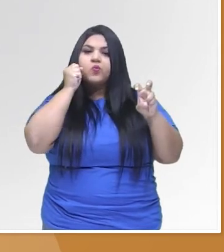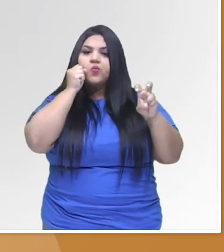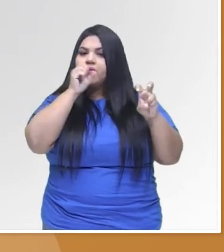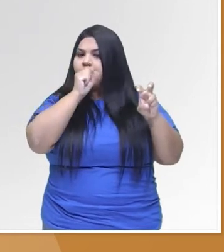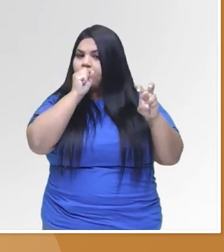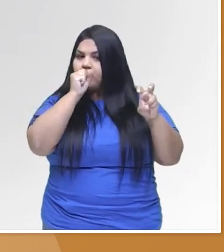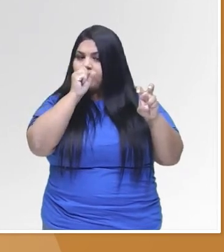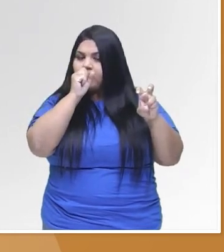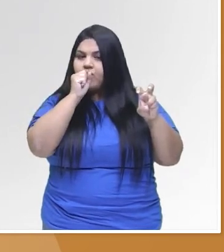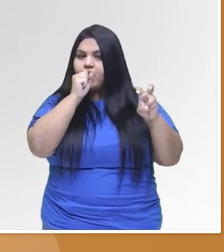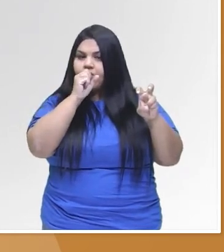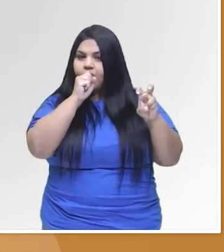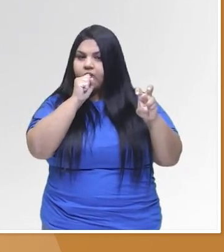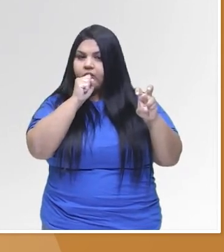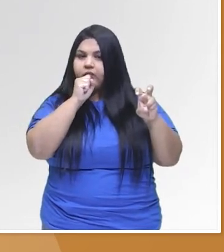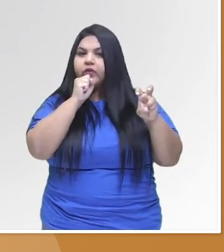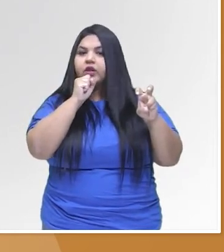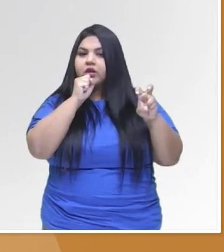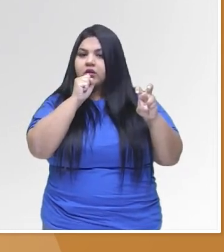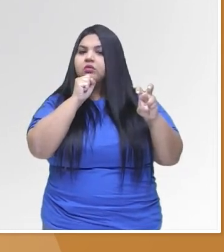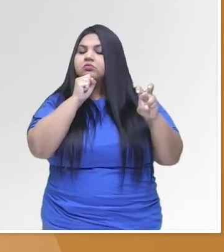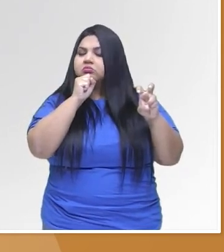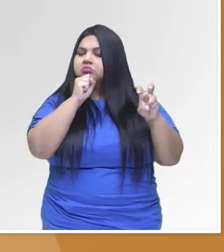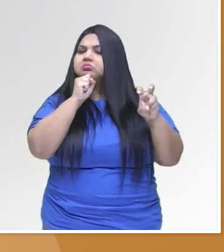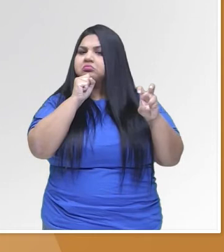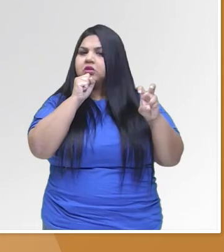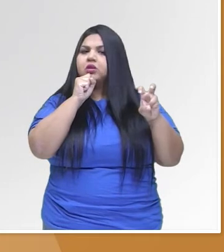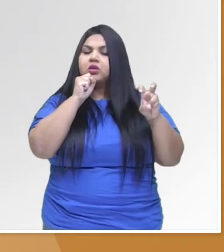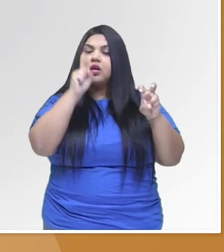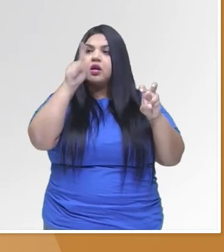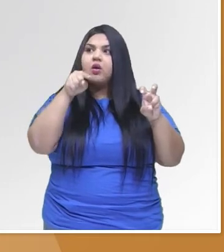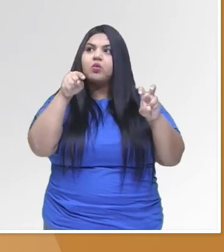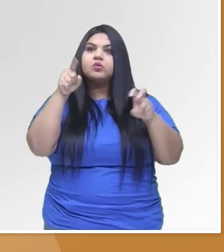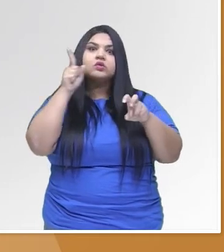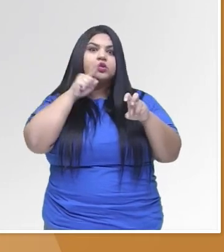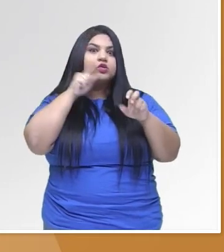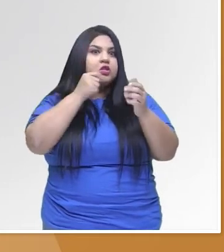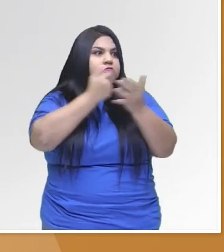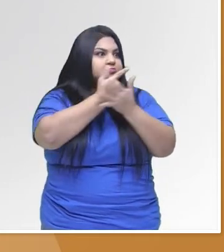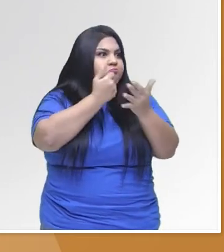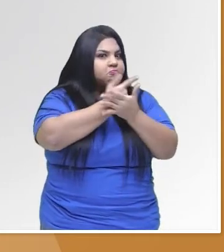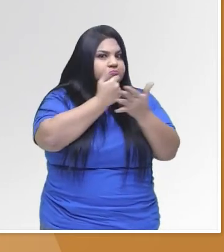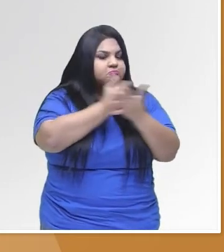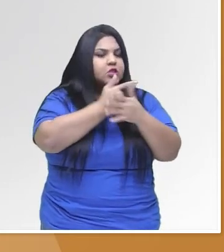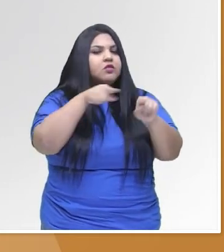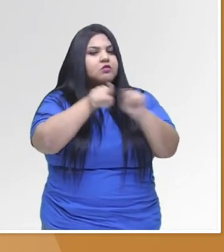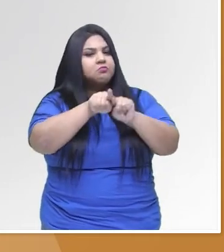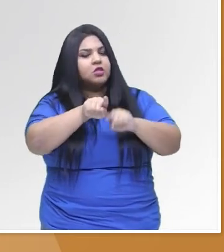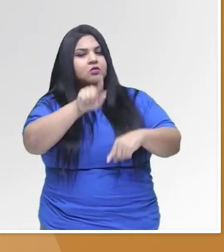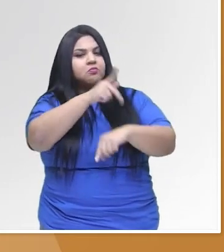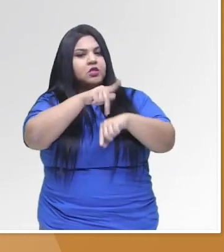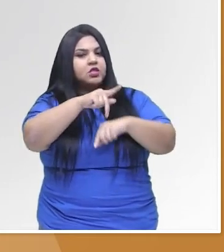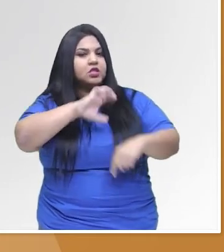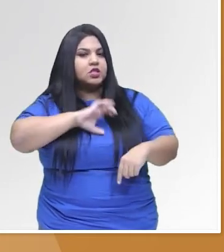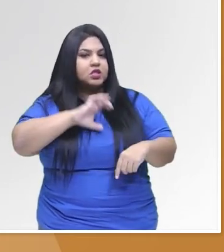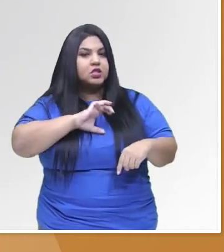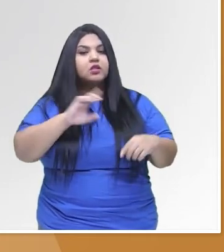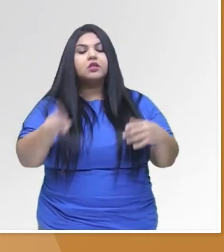suco de laranja. Nosso maior mercado consumidor é os Estados Unidos e o Canadá, tá?